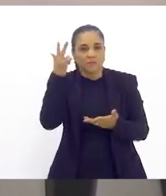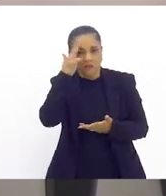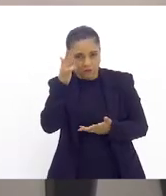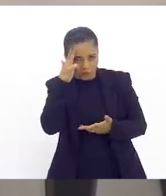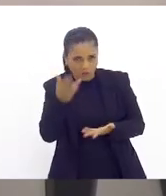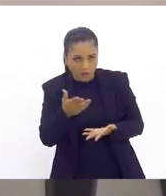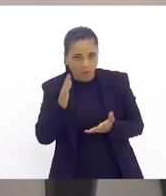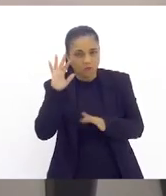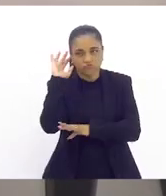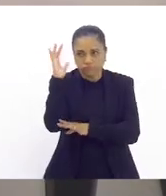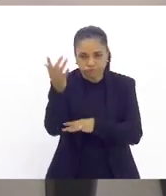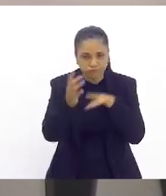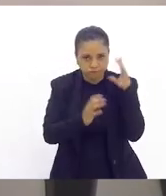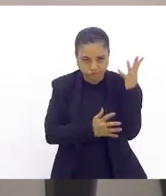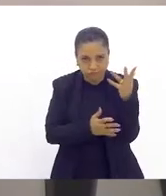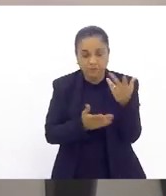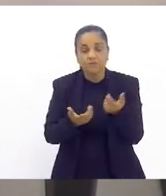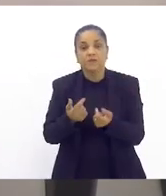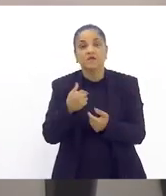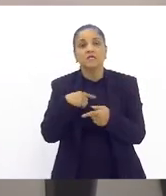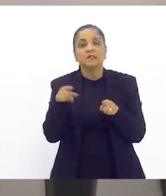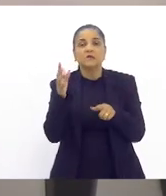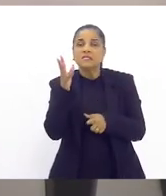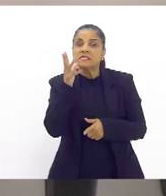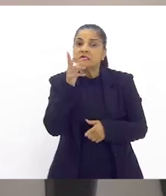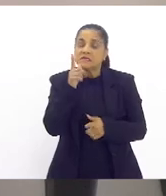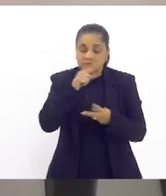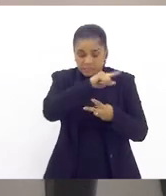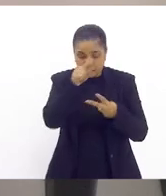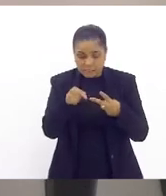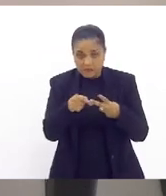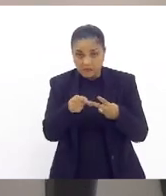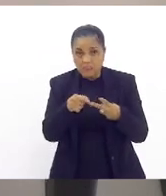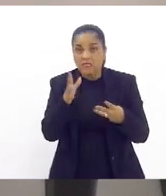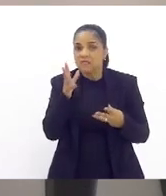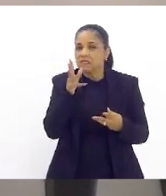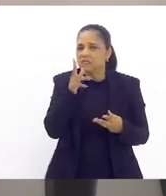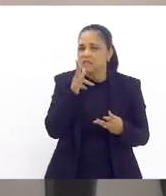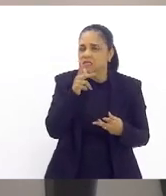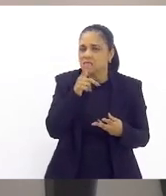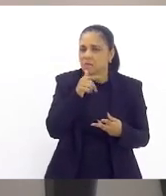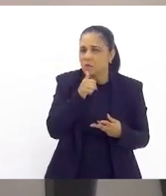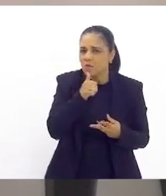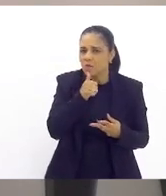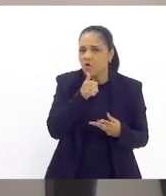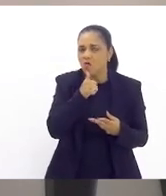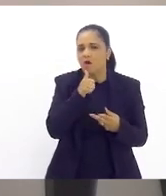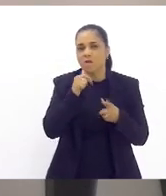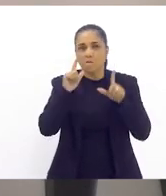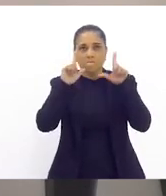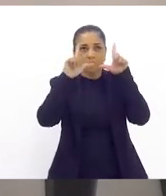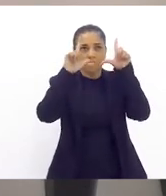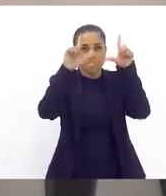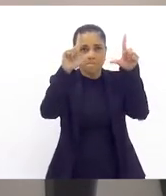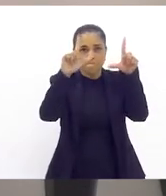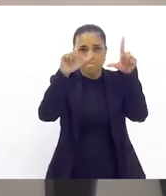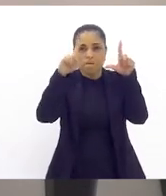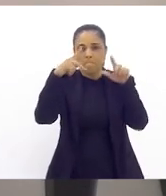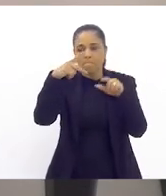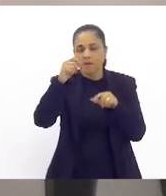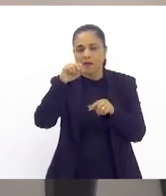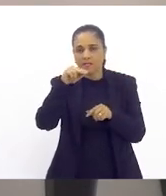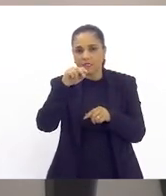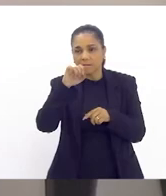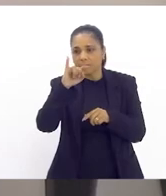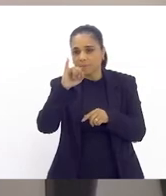e a demora da homologação dos painéis fotovoltaicos são os painéis acho que a